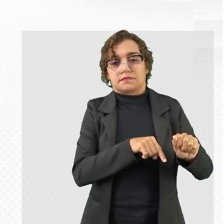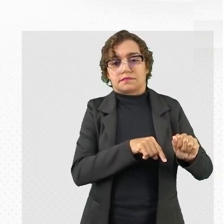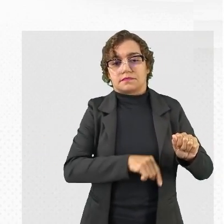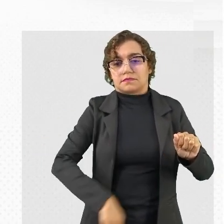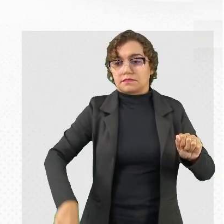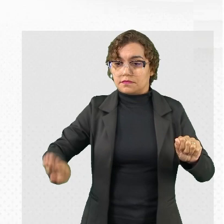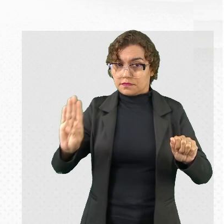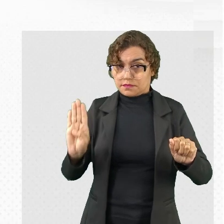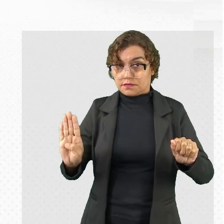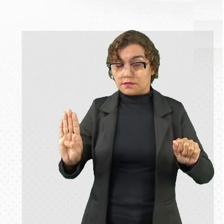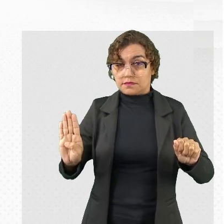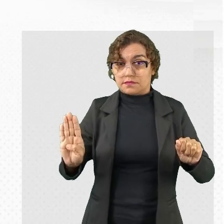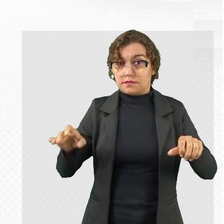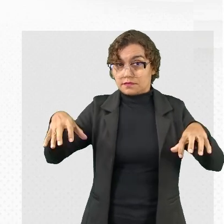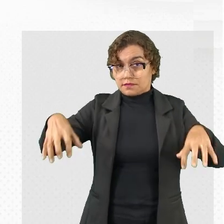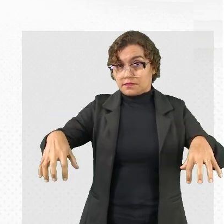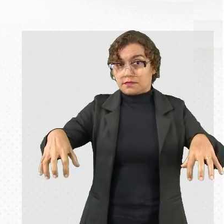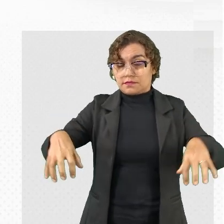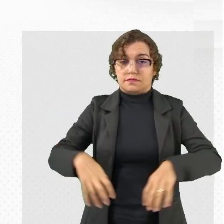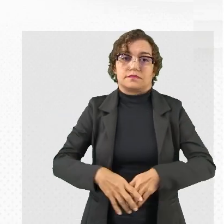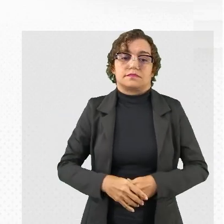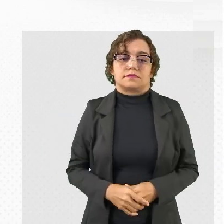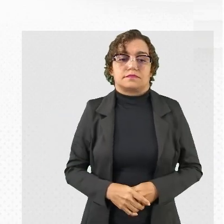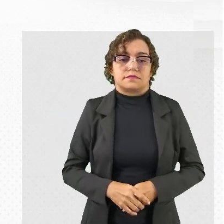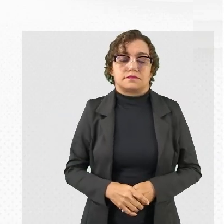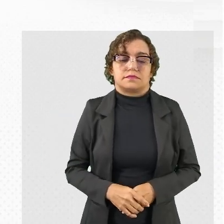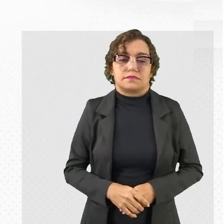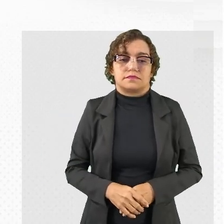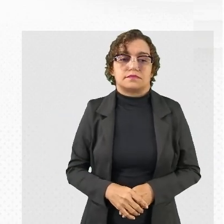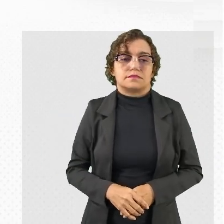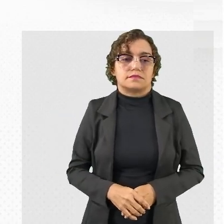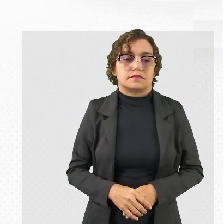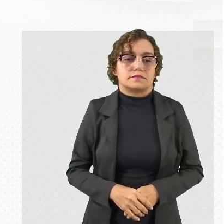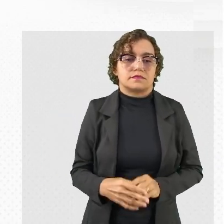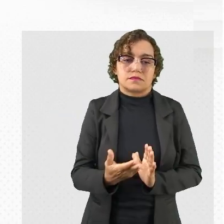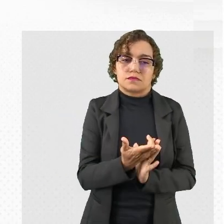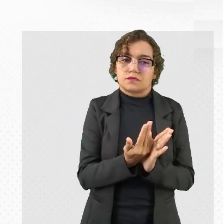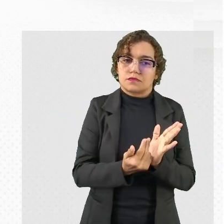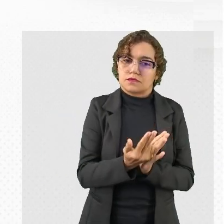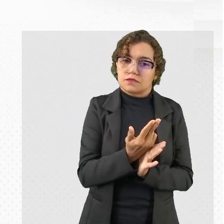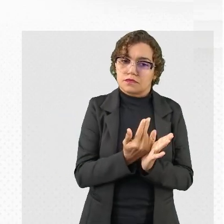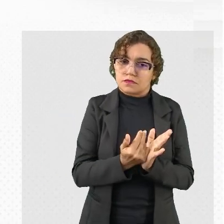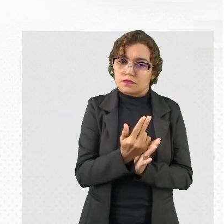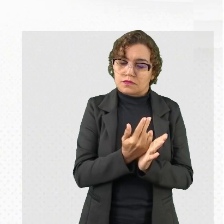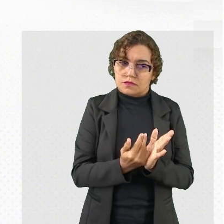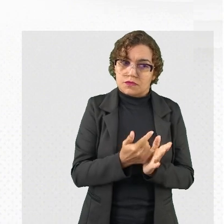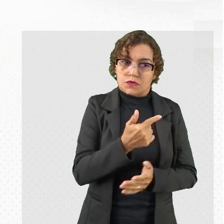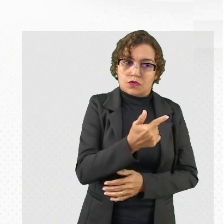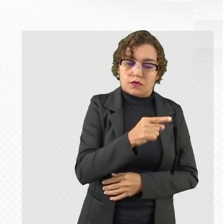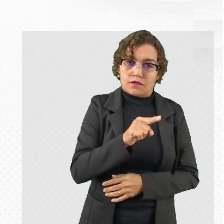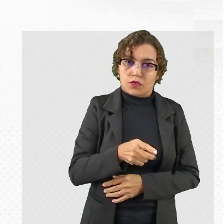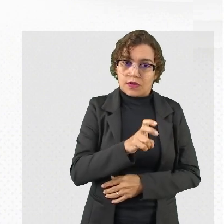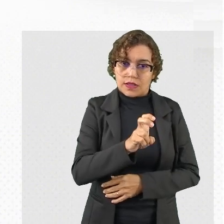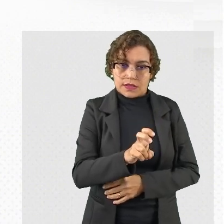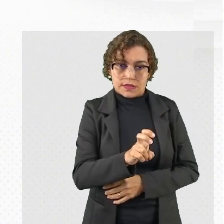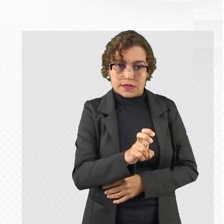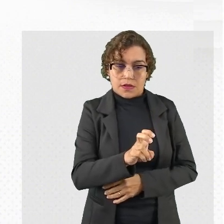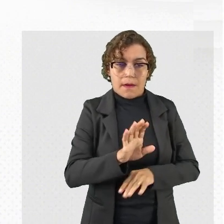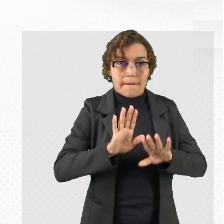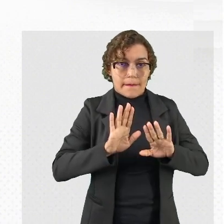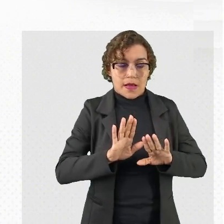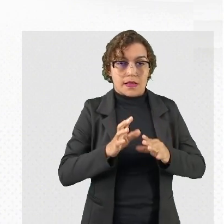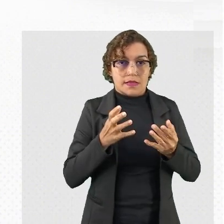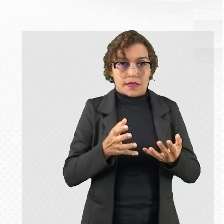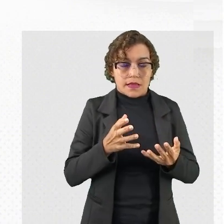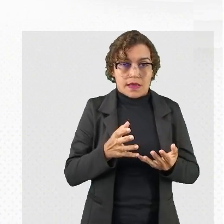até uma cidade B, certo? No desenho, essa distância é de 2,5. Só que ele quer, turma,